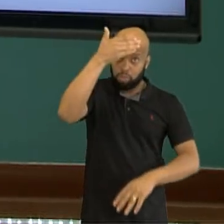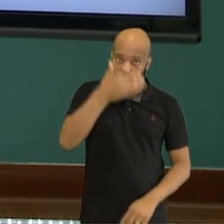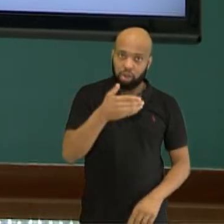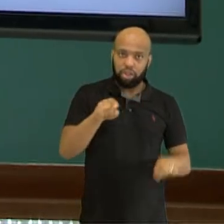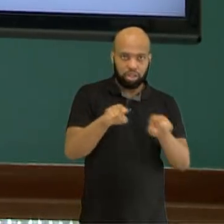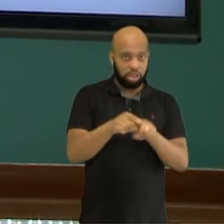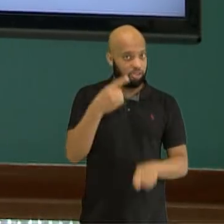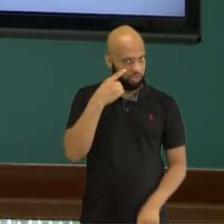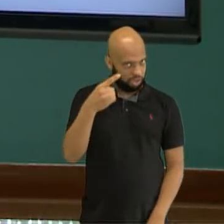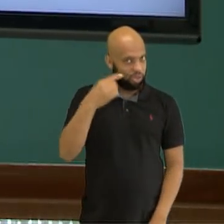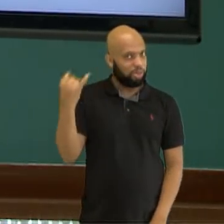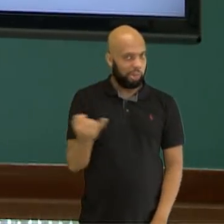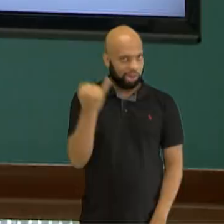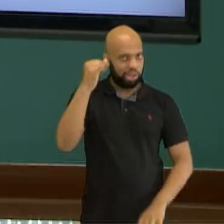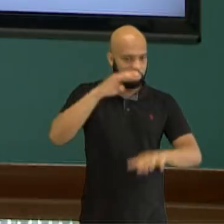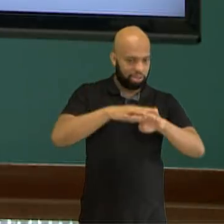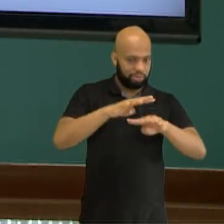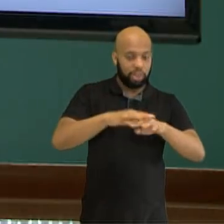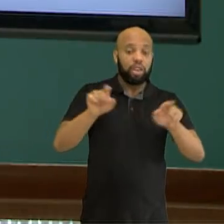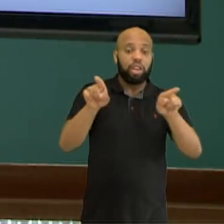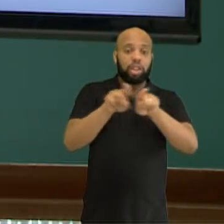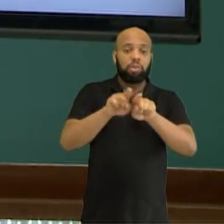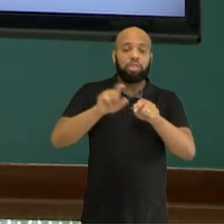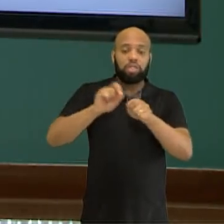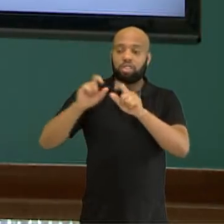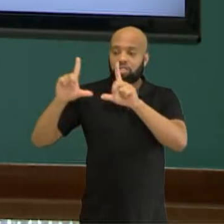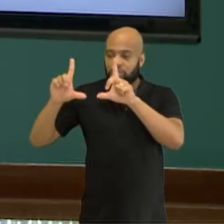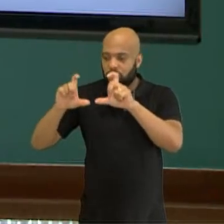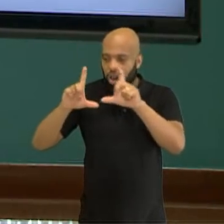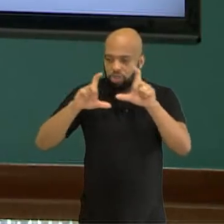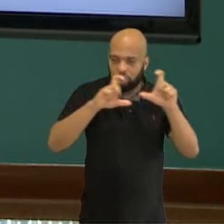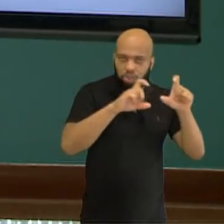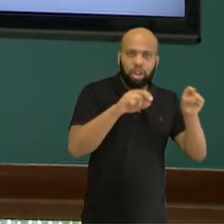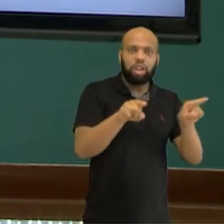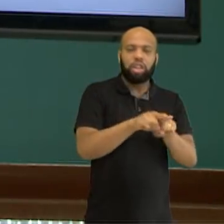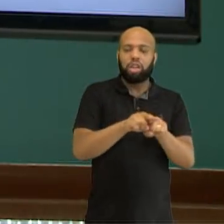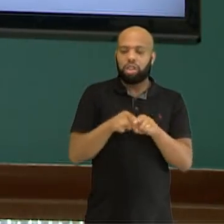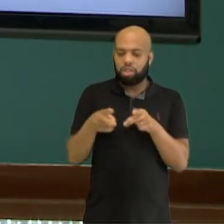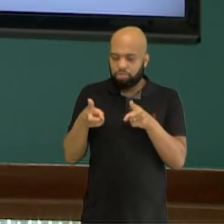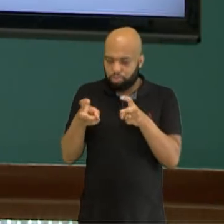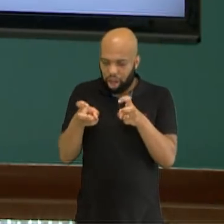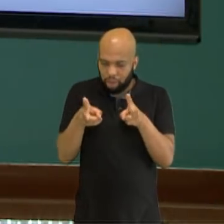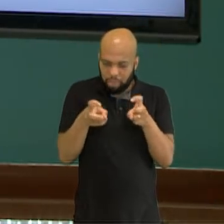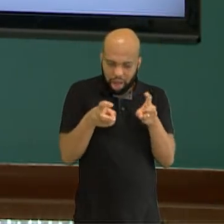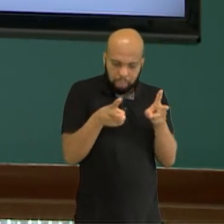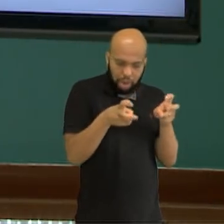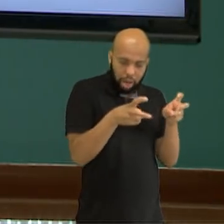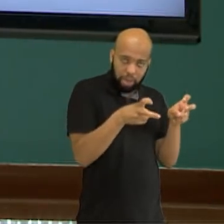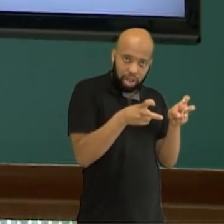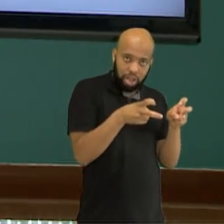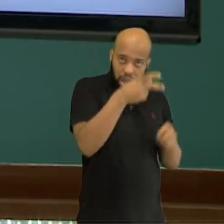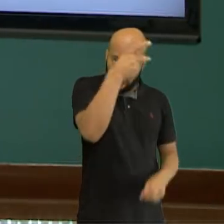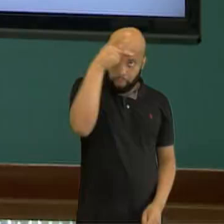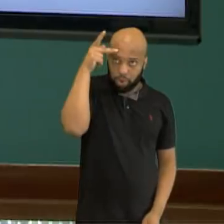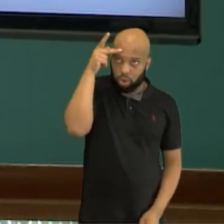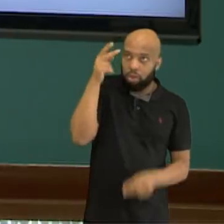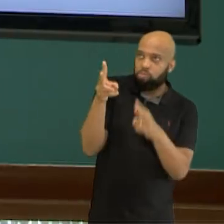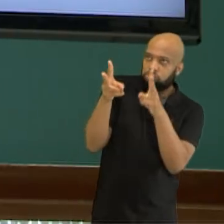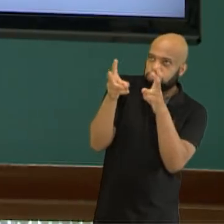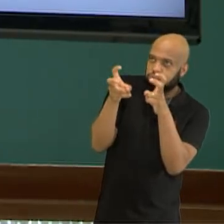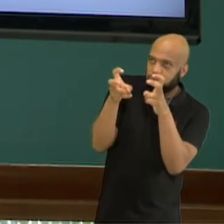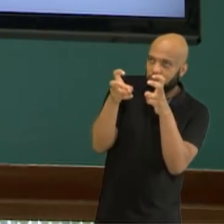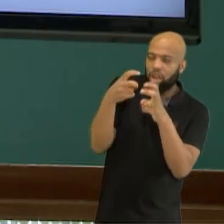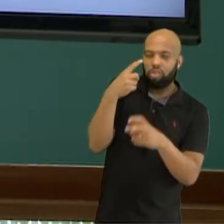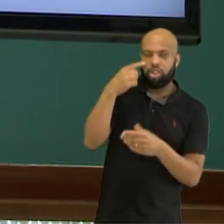da matemática. Registros fotográficos, observações por pessoas, por exemplo. Então vamos ver